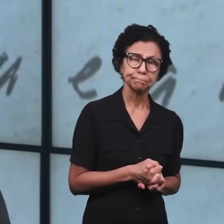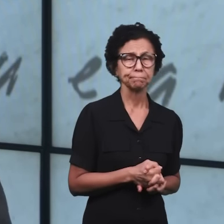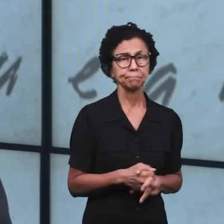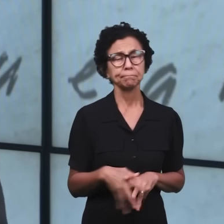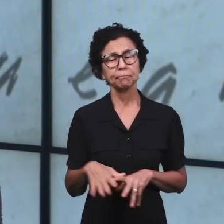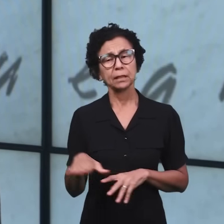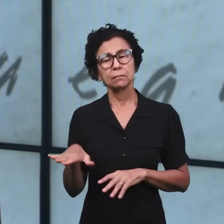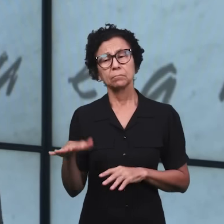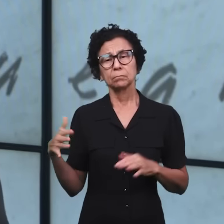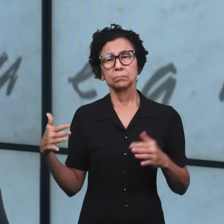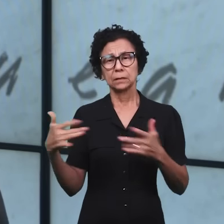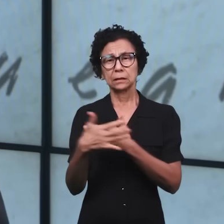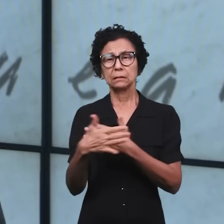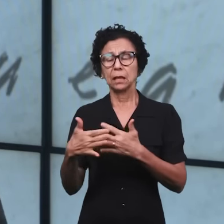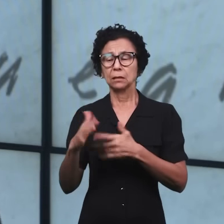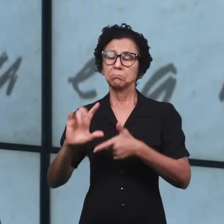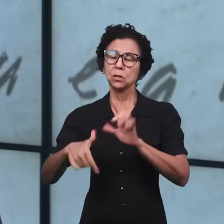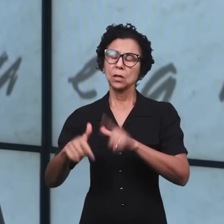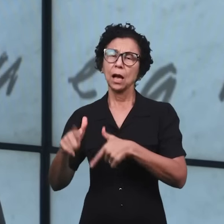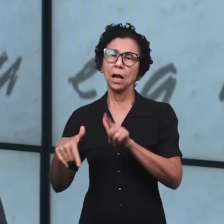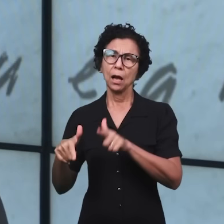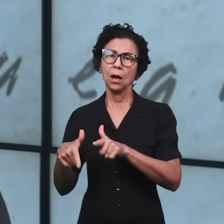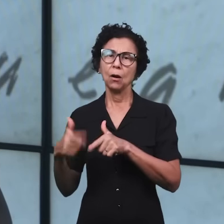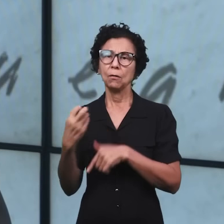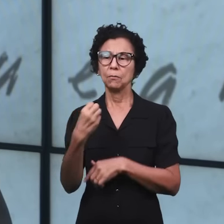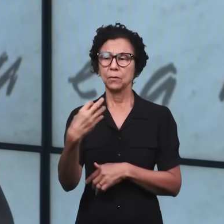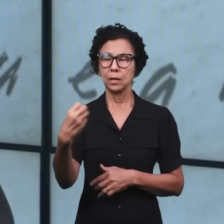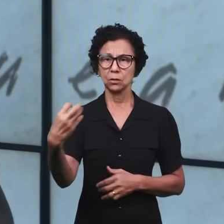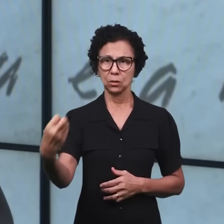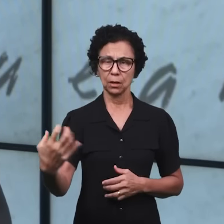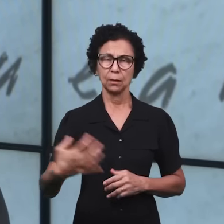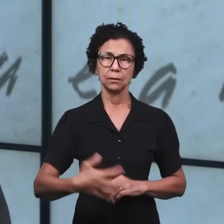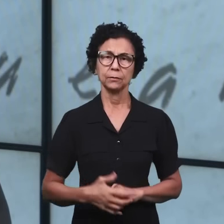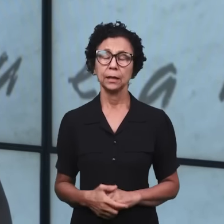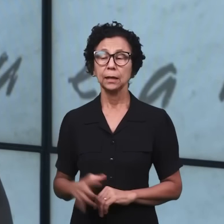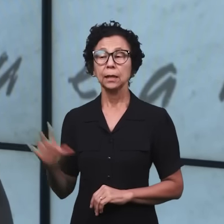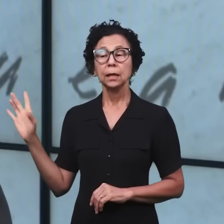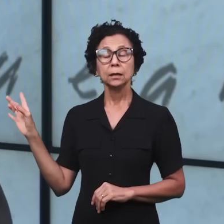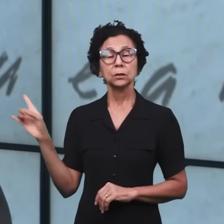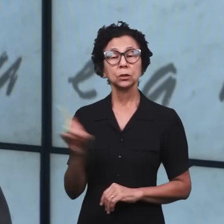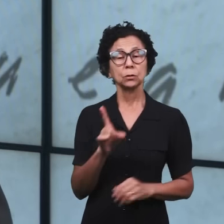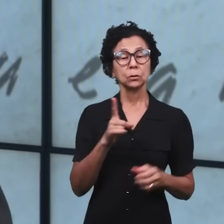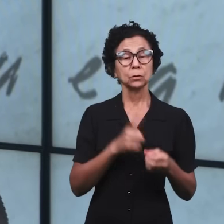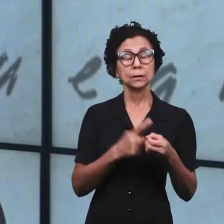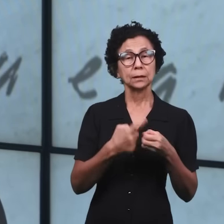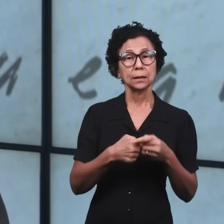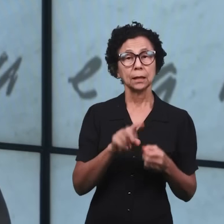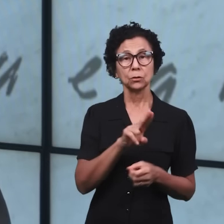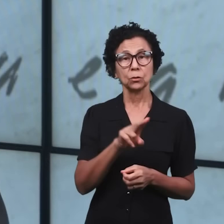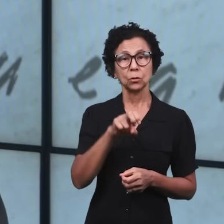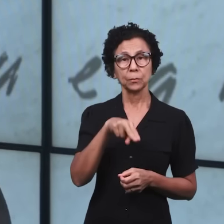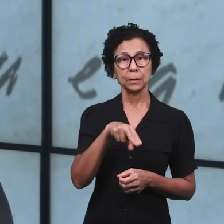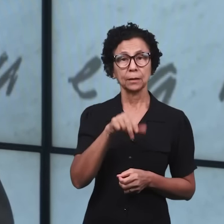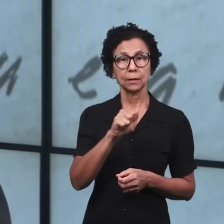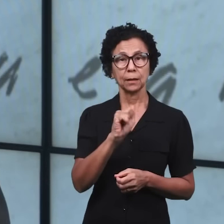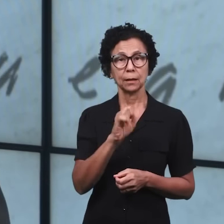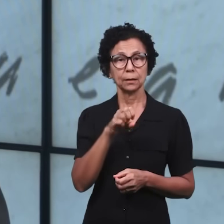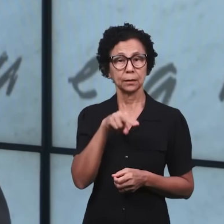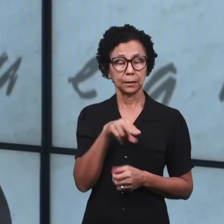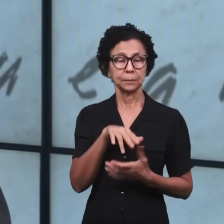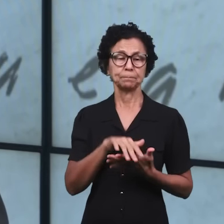pelas cidades de Israel, e ele se aproxima de uma cidade chamada Naim. Quando Jesus chega próximo